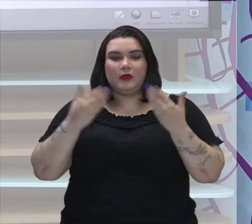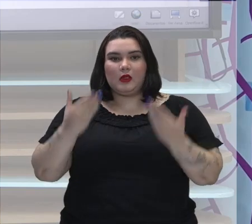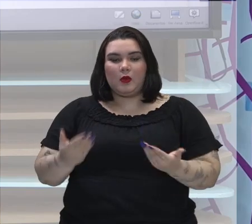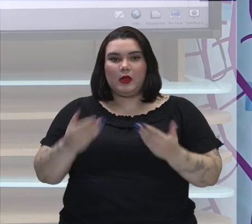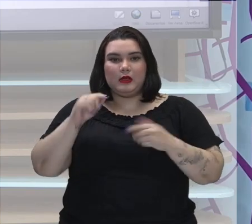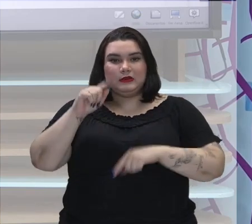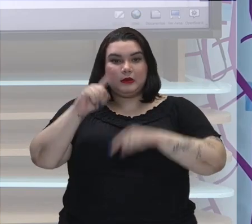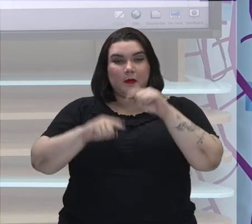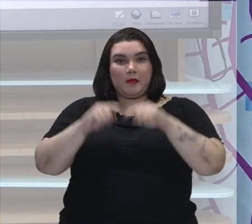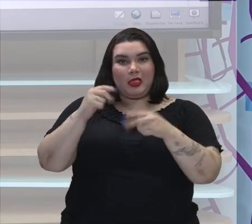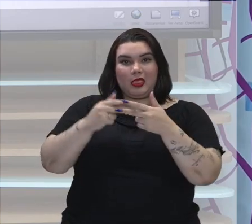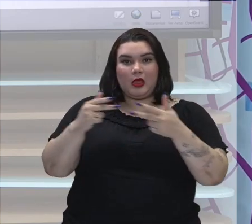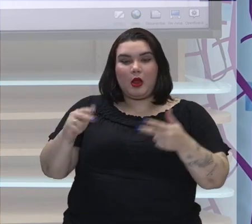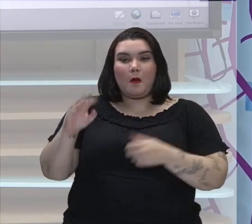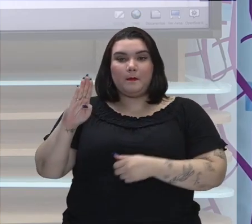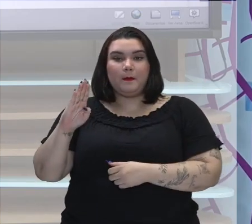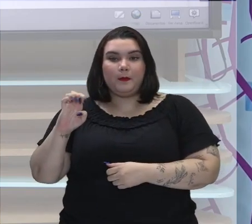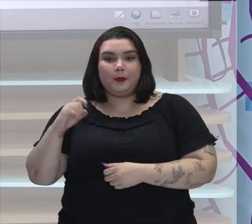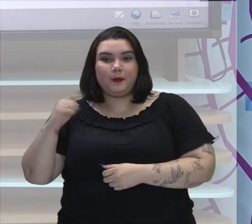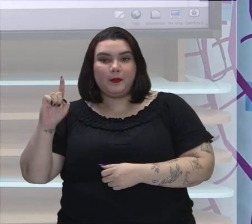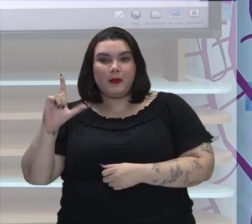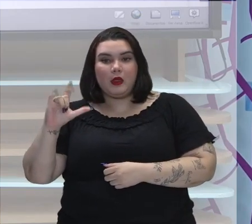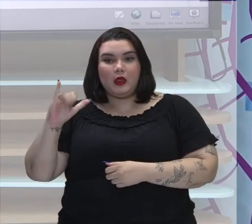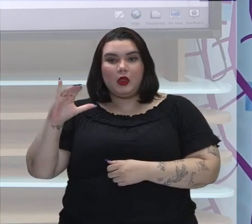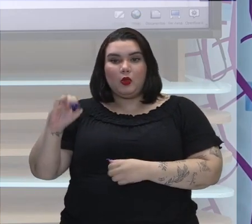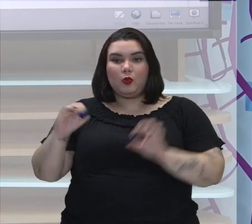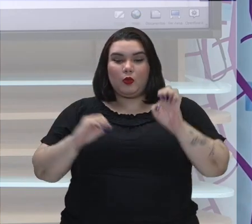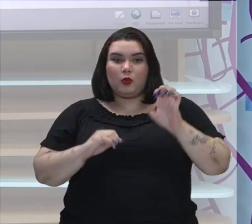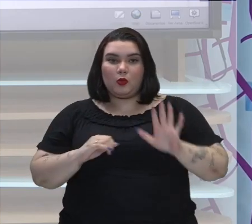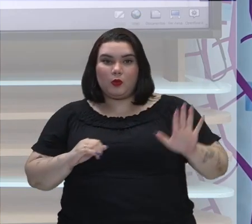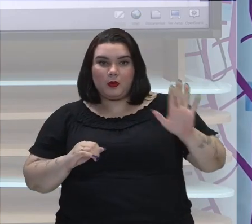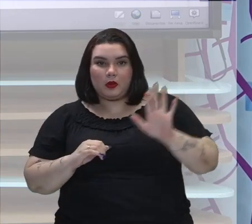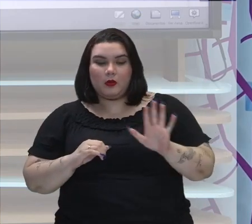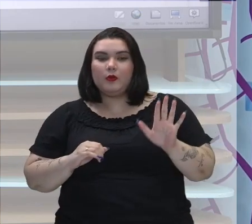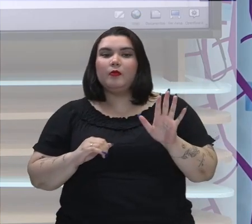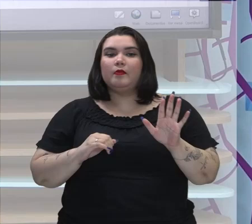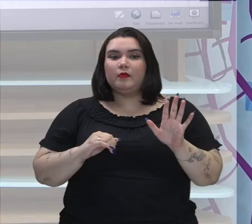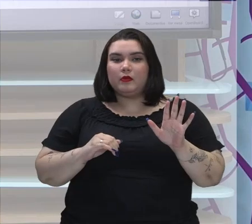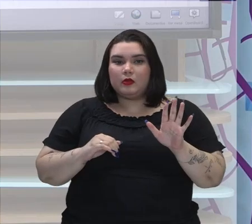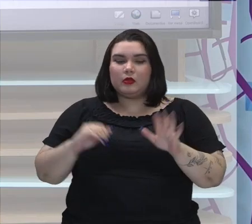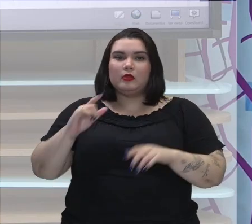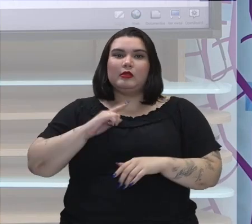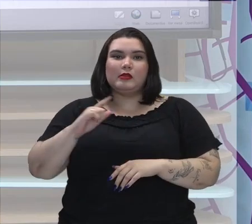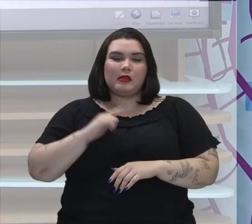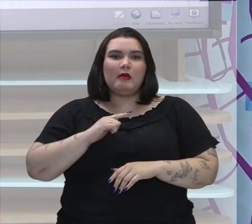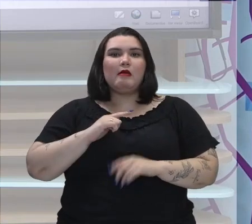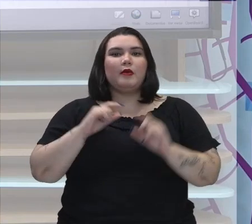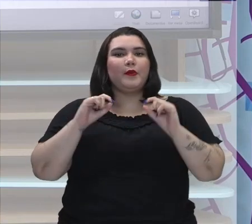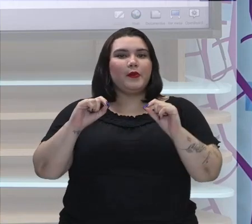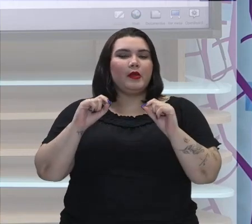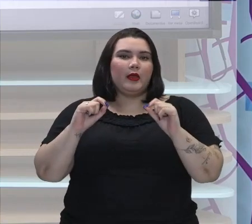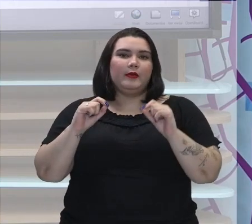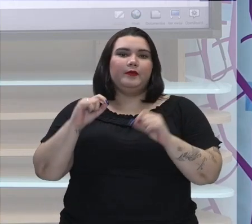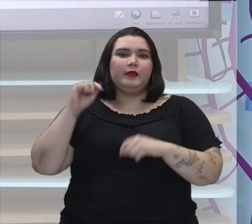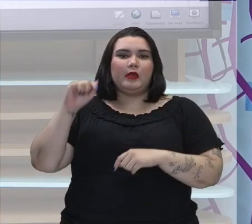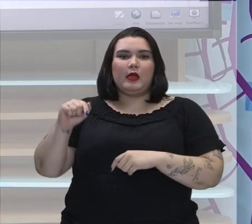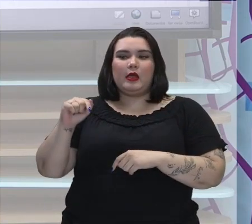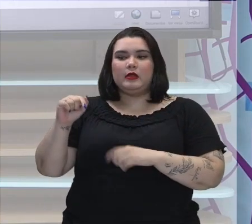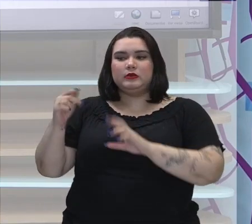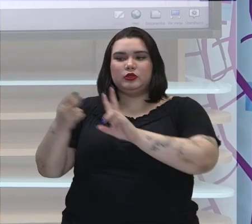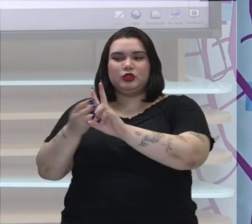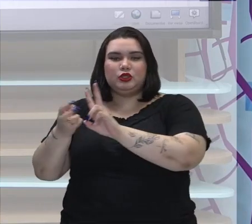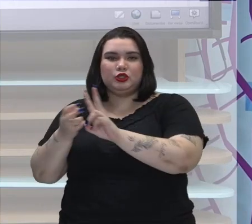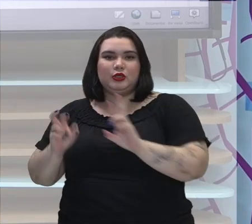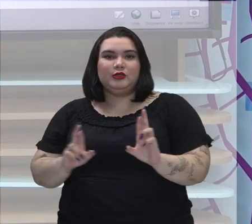material bélico europeu ele vai ser mais contundente e ameaçador que o material bélico